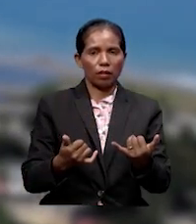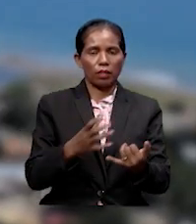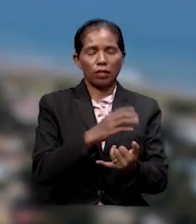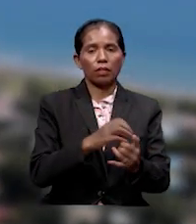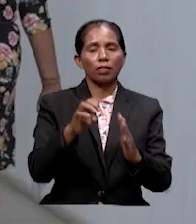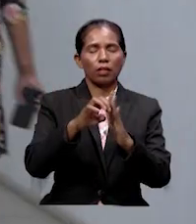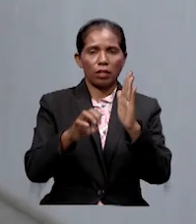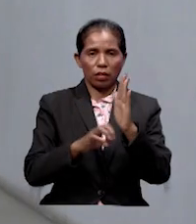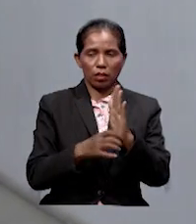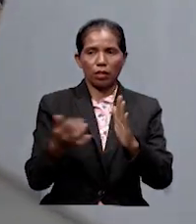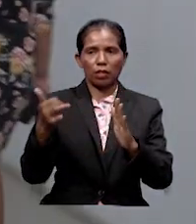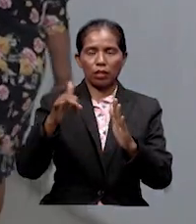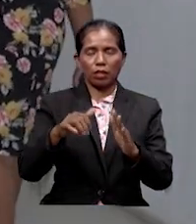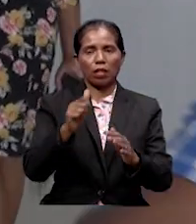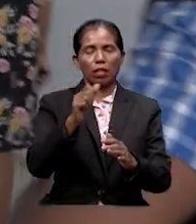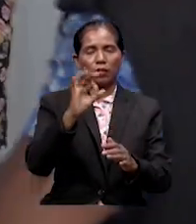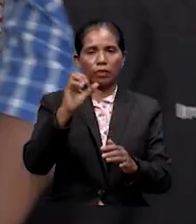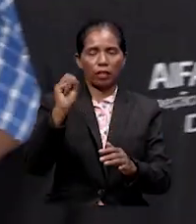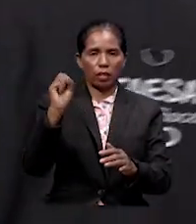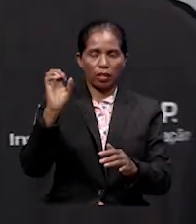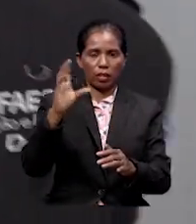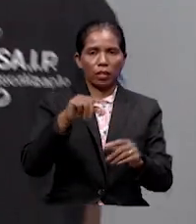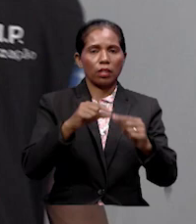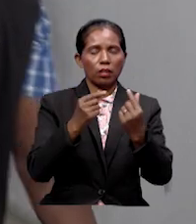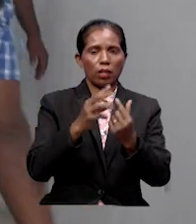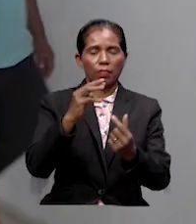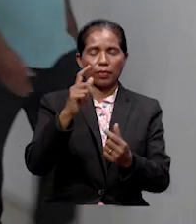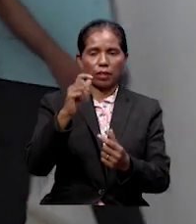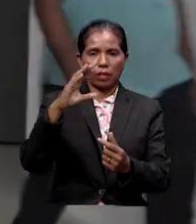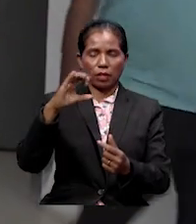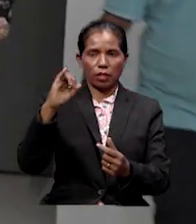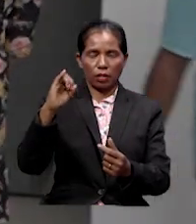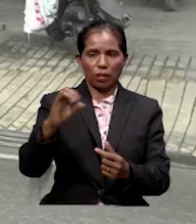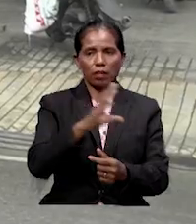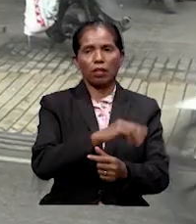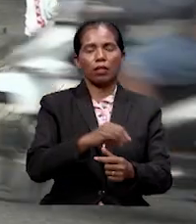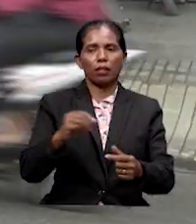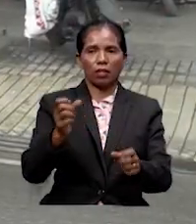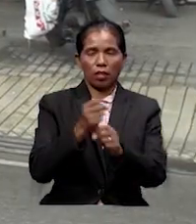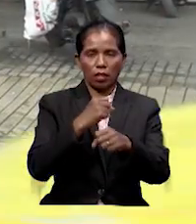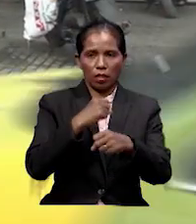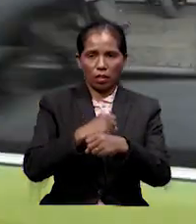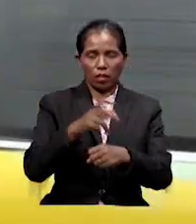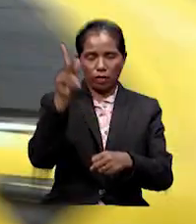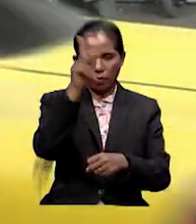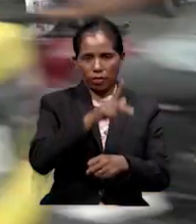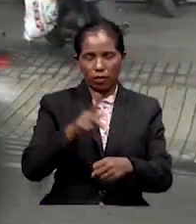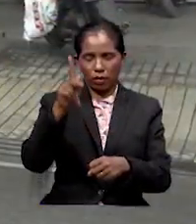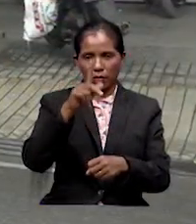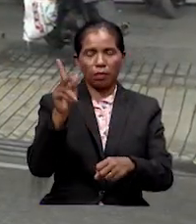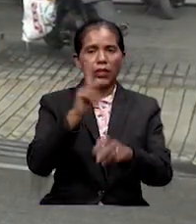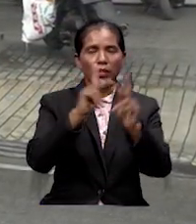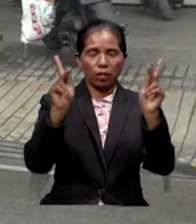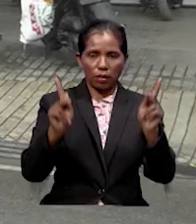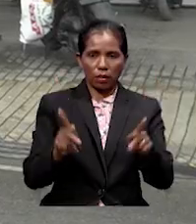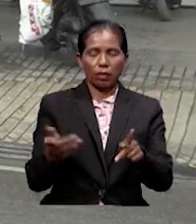estado sira hanesa aifaesa equipa MTCI notane consumidor halo hela fiscalização balosa